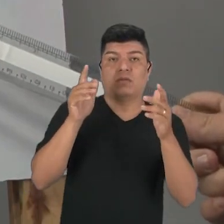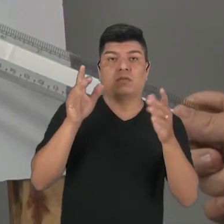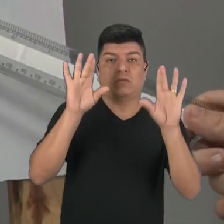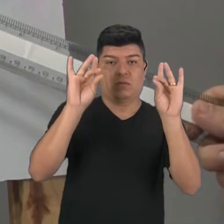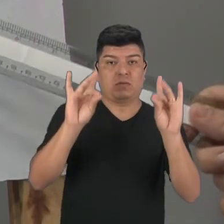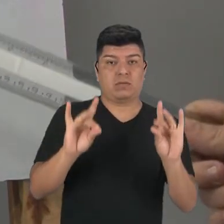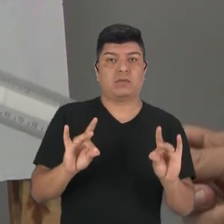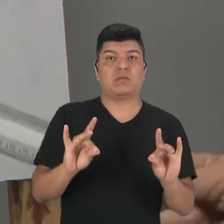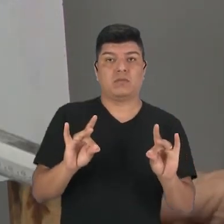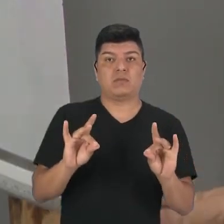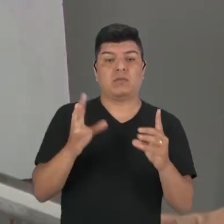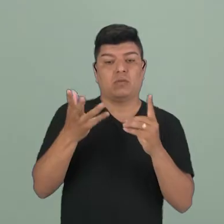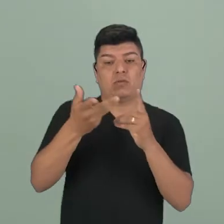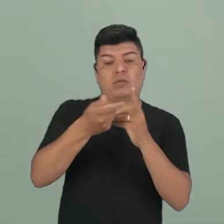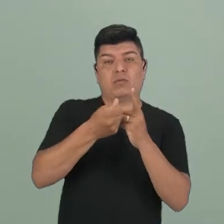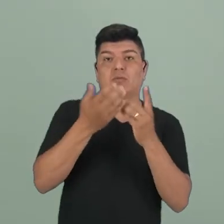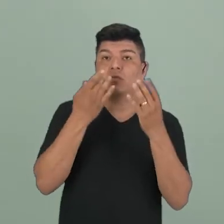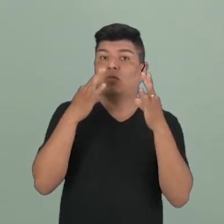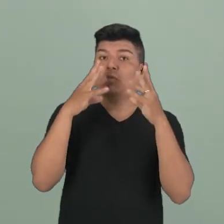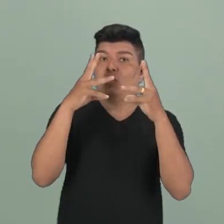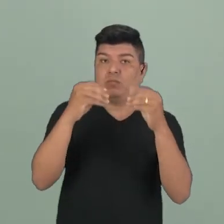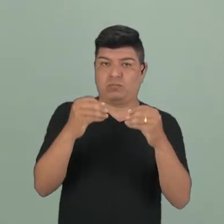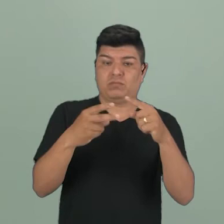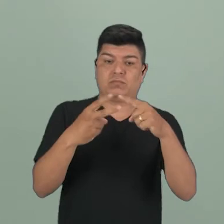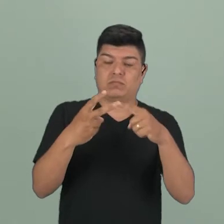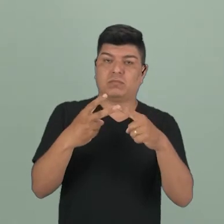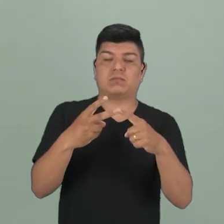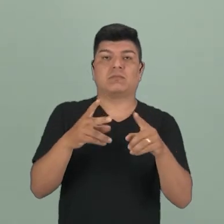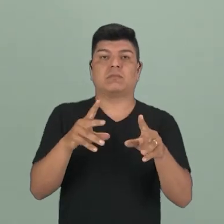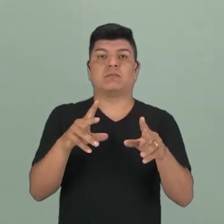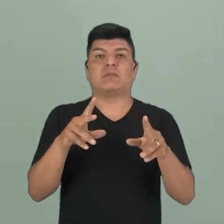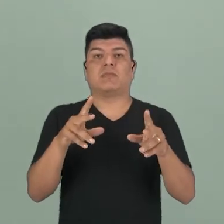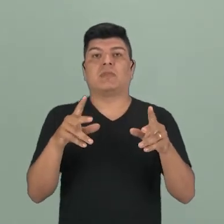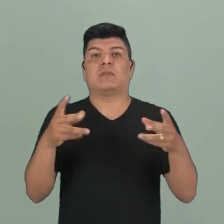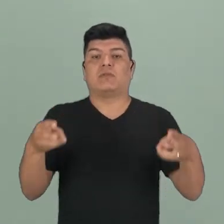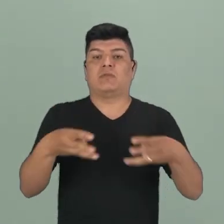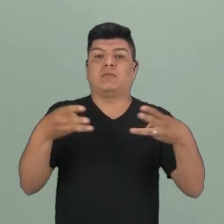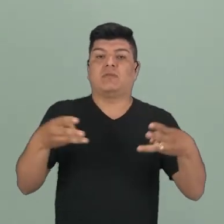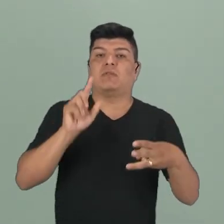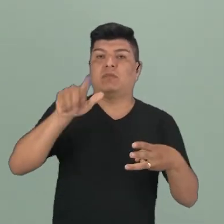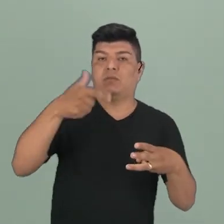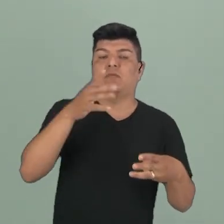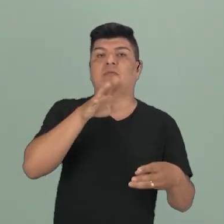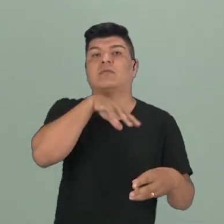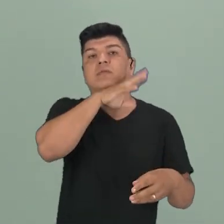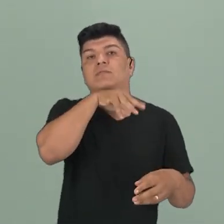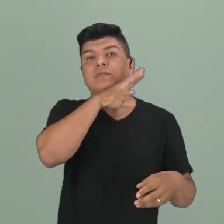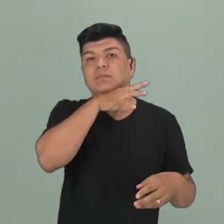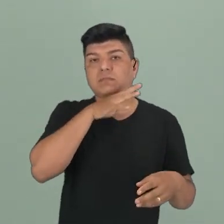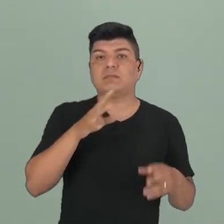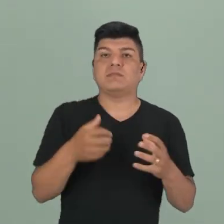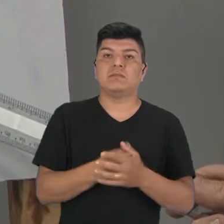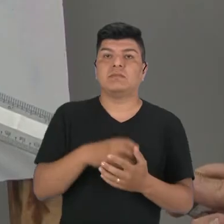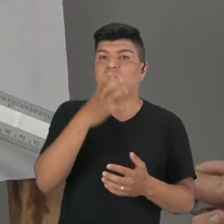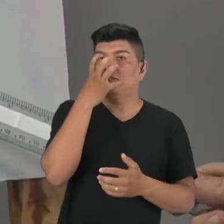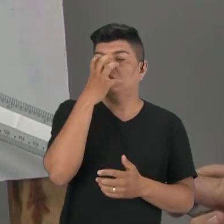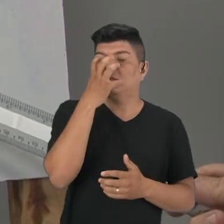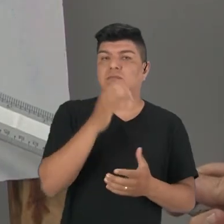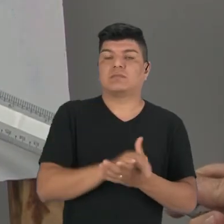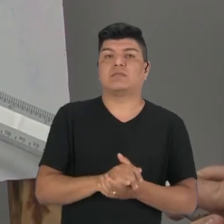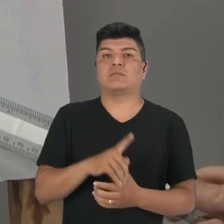a esse detalhe onívoros é aquele Max alimento dos dois tanto vegetais quanto de outros Quem são eles é o